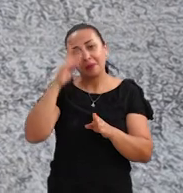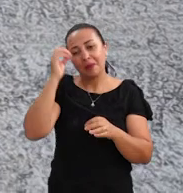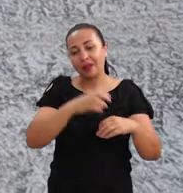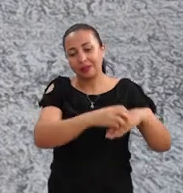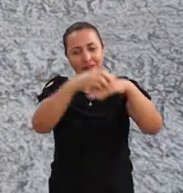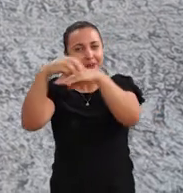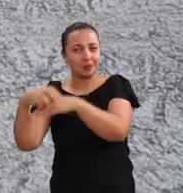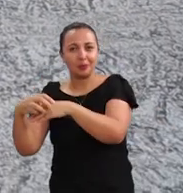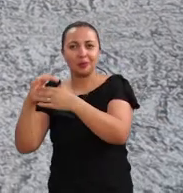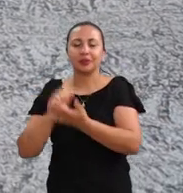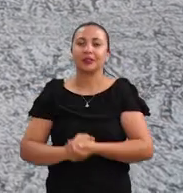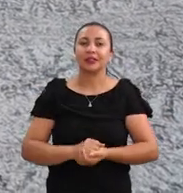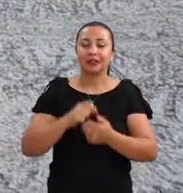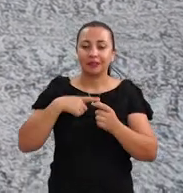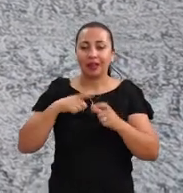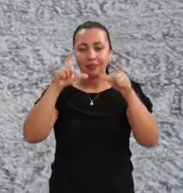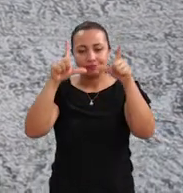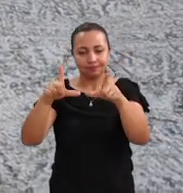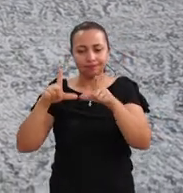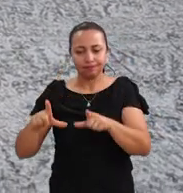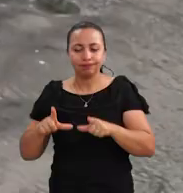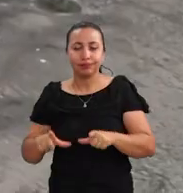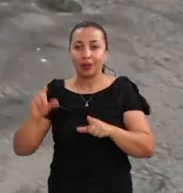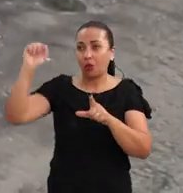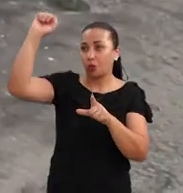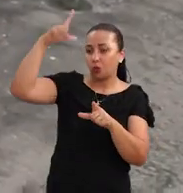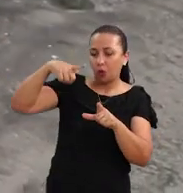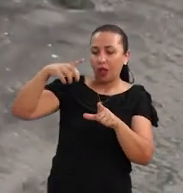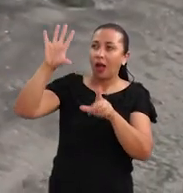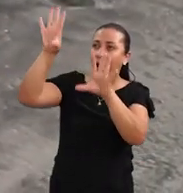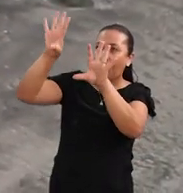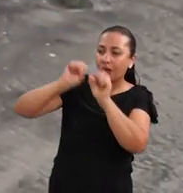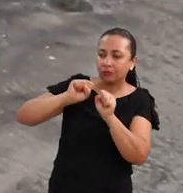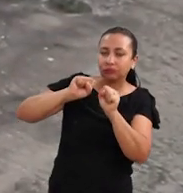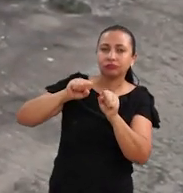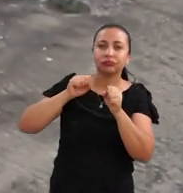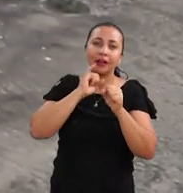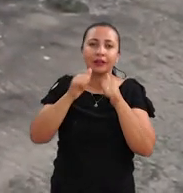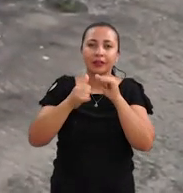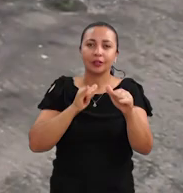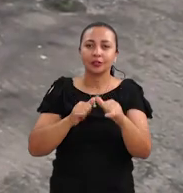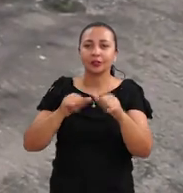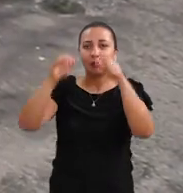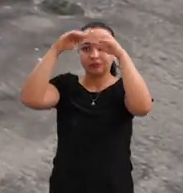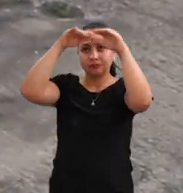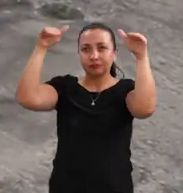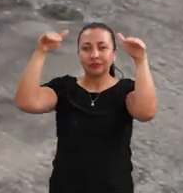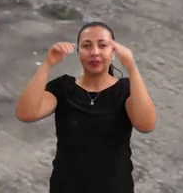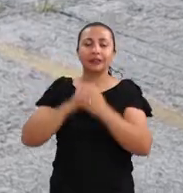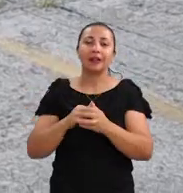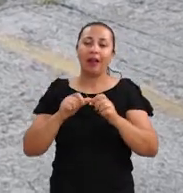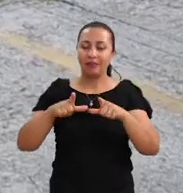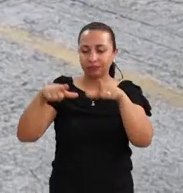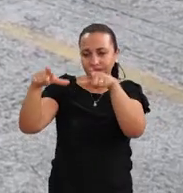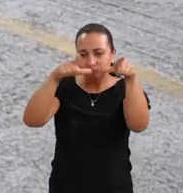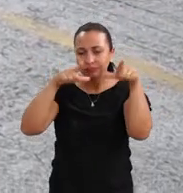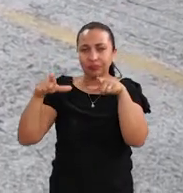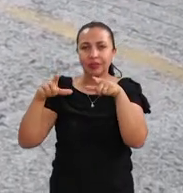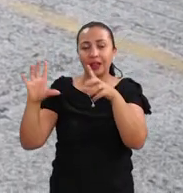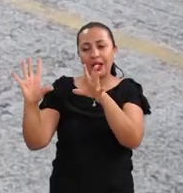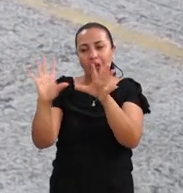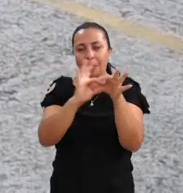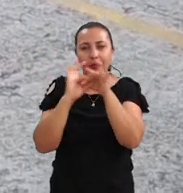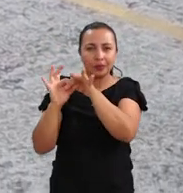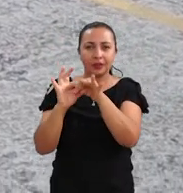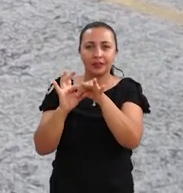O equipamento dispõe de um painel solar que capta a energia e funciona como teto. A placa está conectada a esse